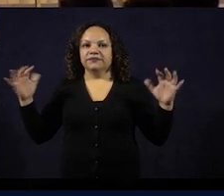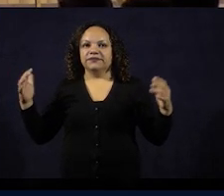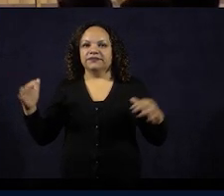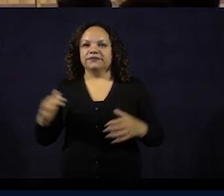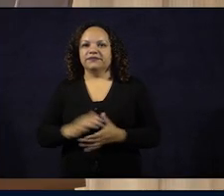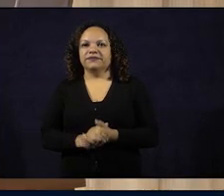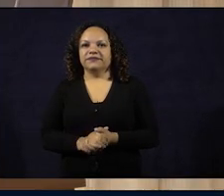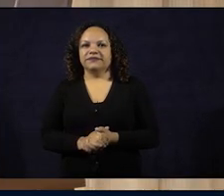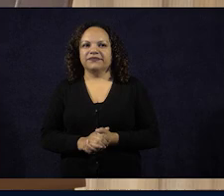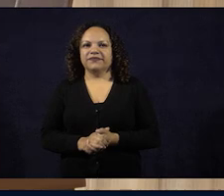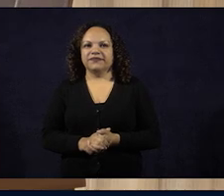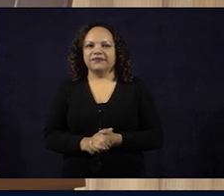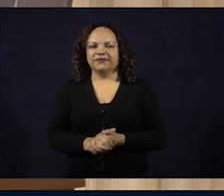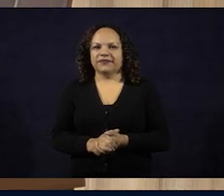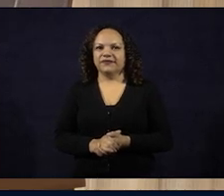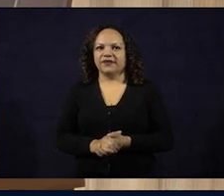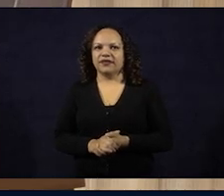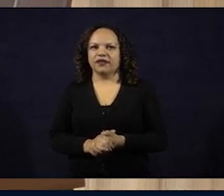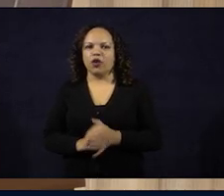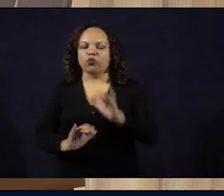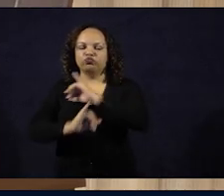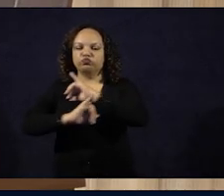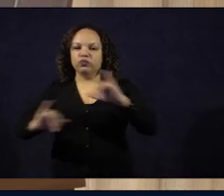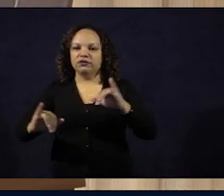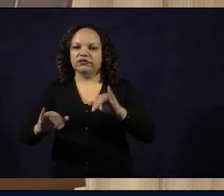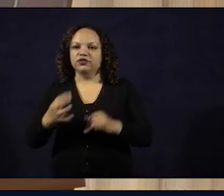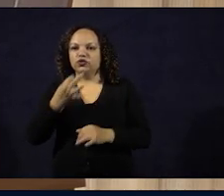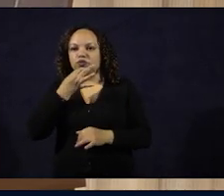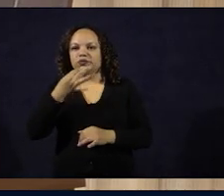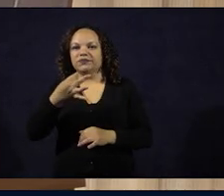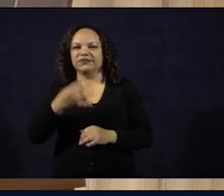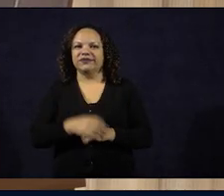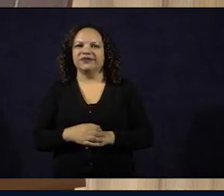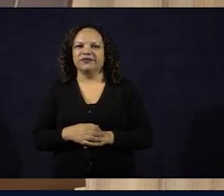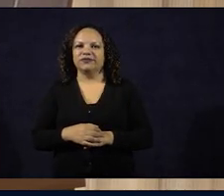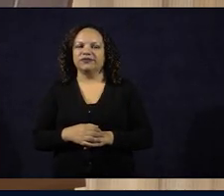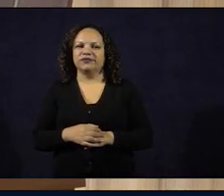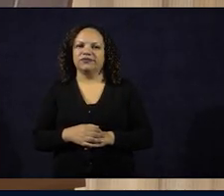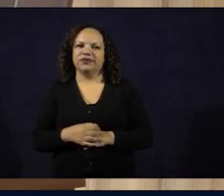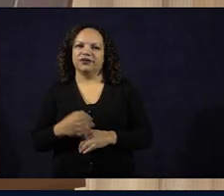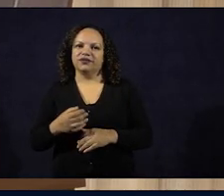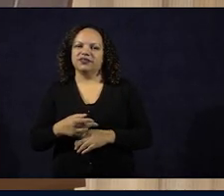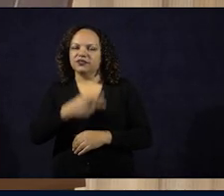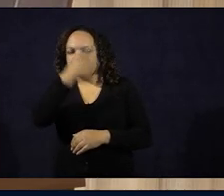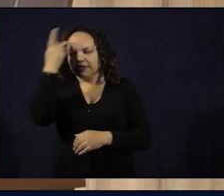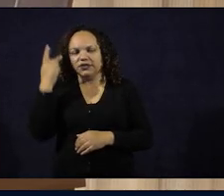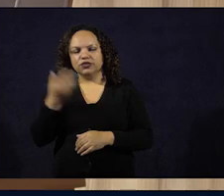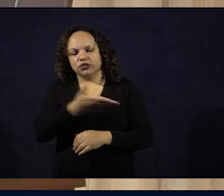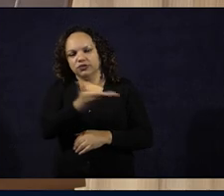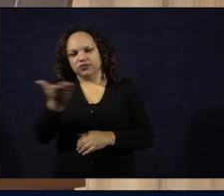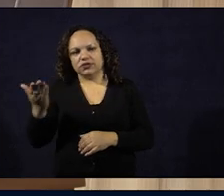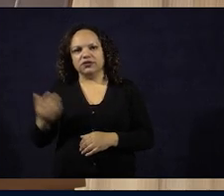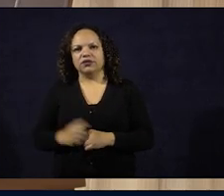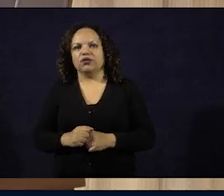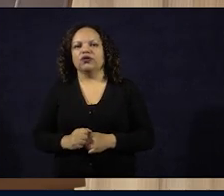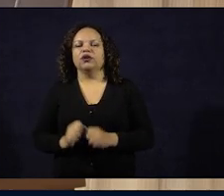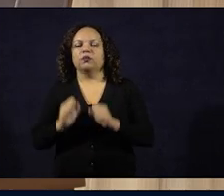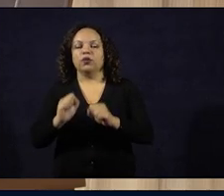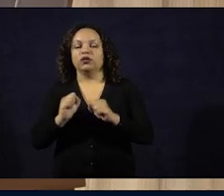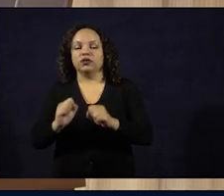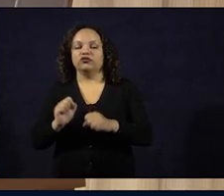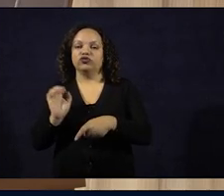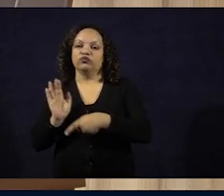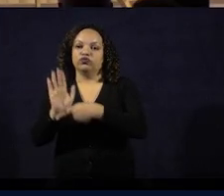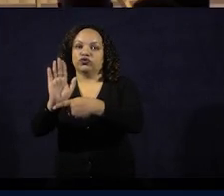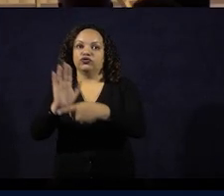Beto, você agora, que mensagem passar para os clientes, para o produtor, que a Rumo pode ajudar nesse